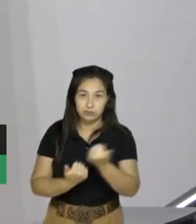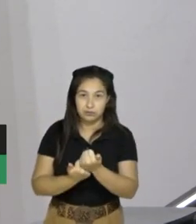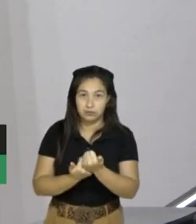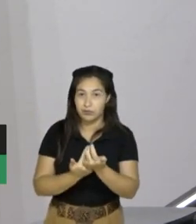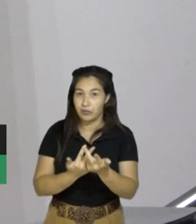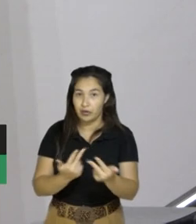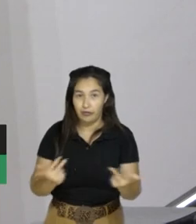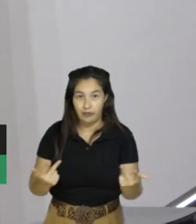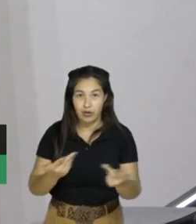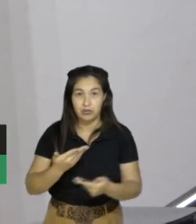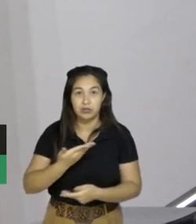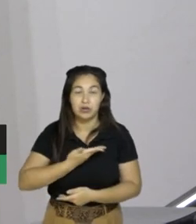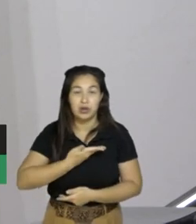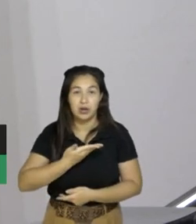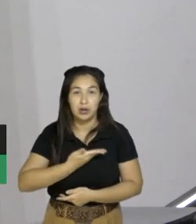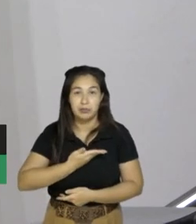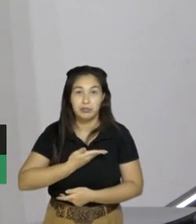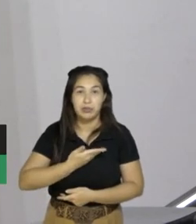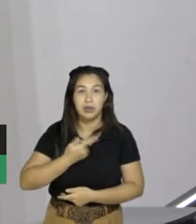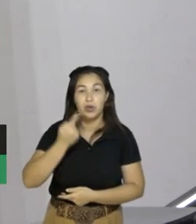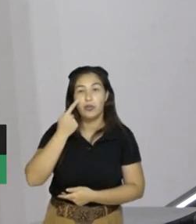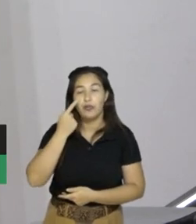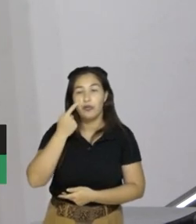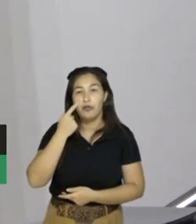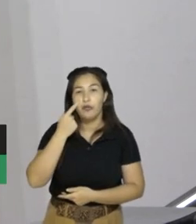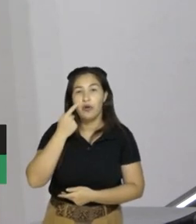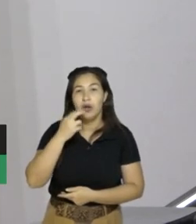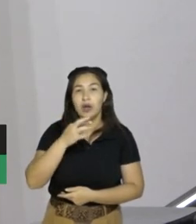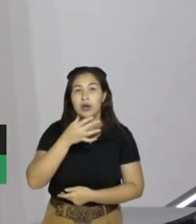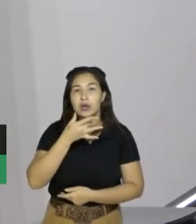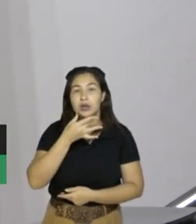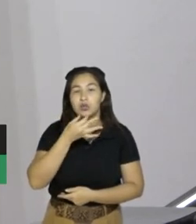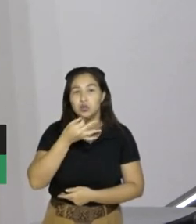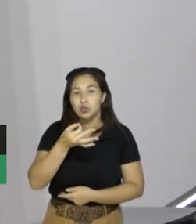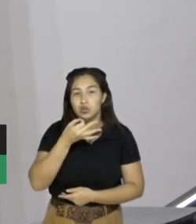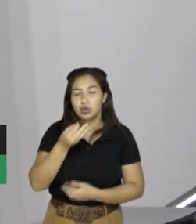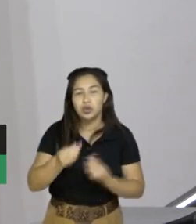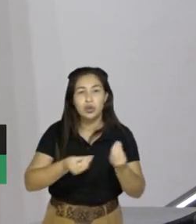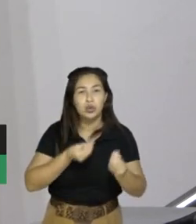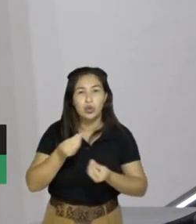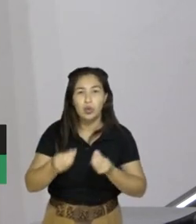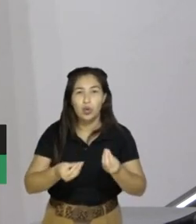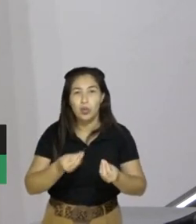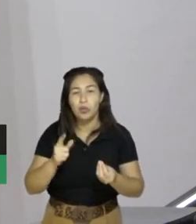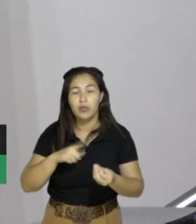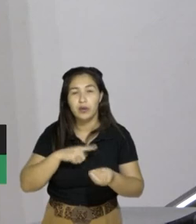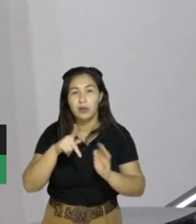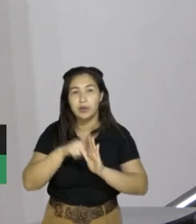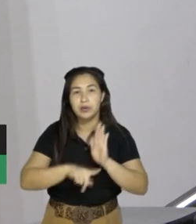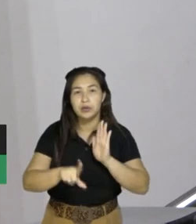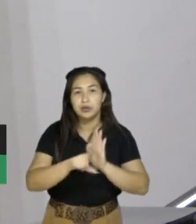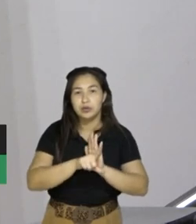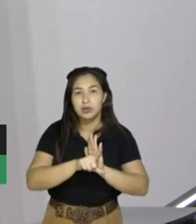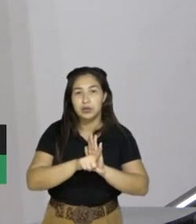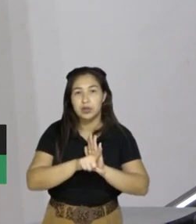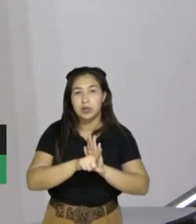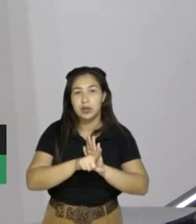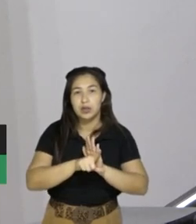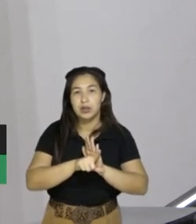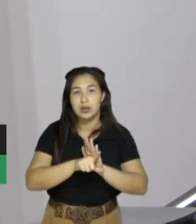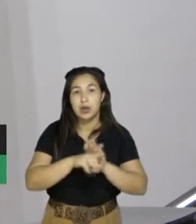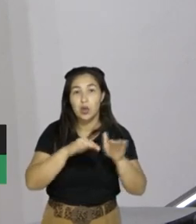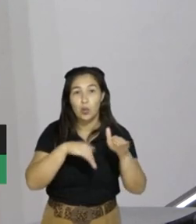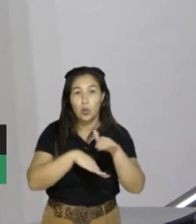coletamos muitas sugestões e construímos um projeto de lei que cria o fundo Estadual de